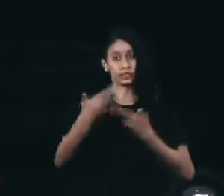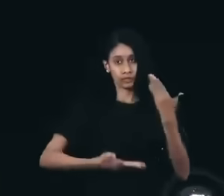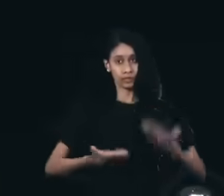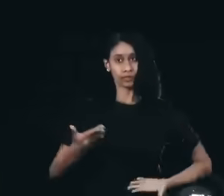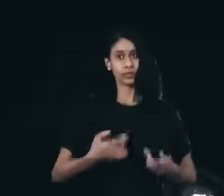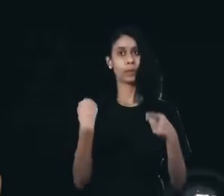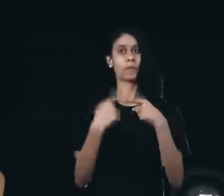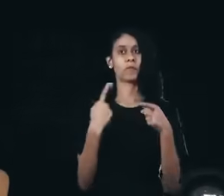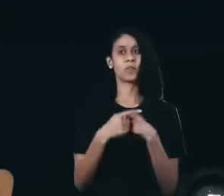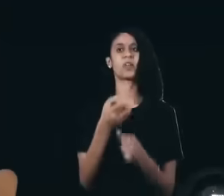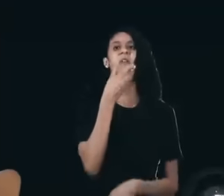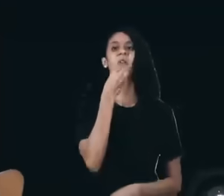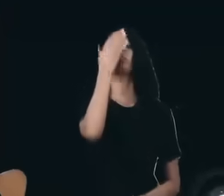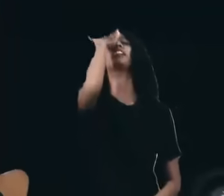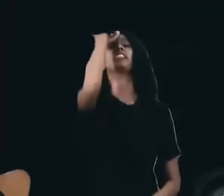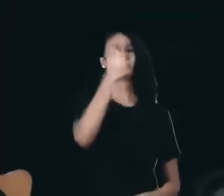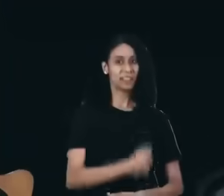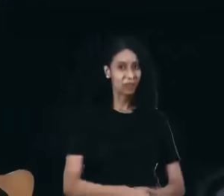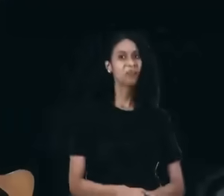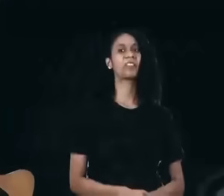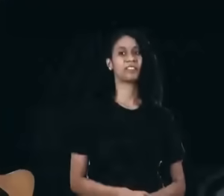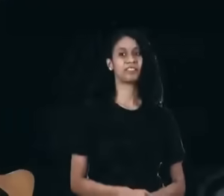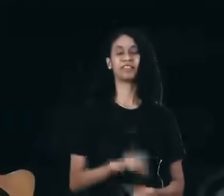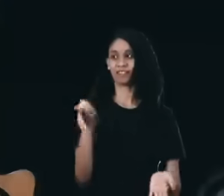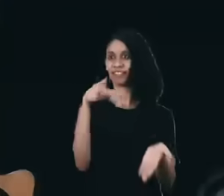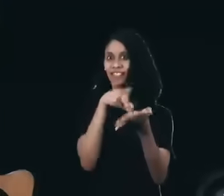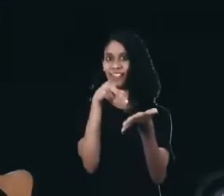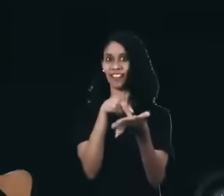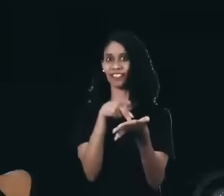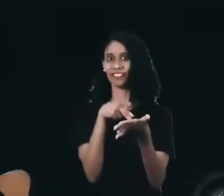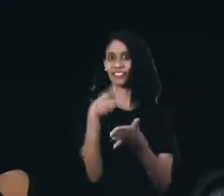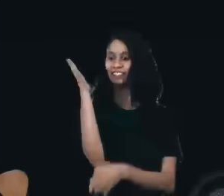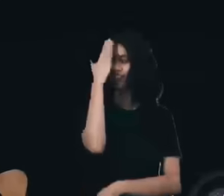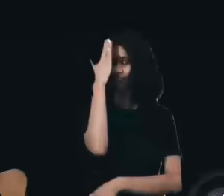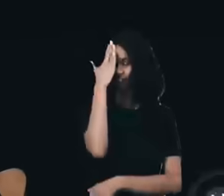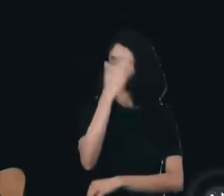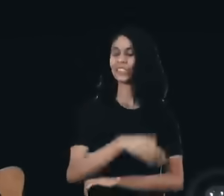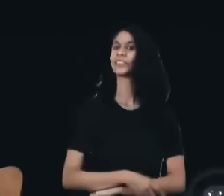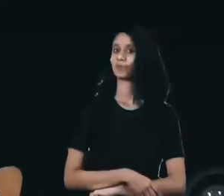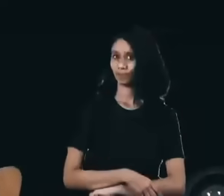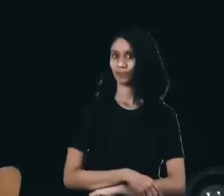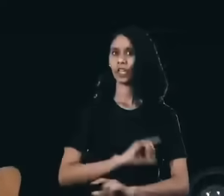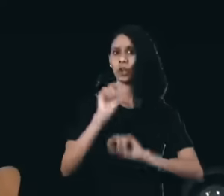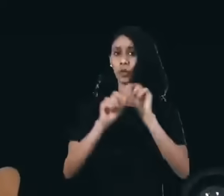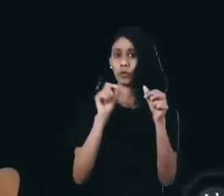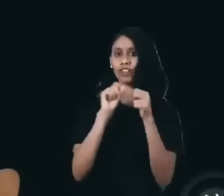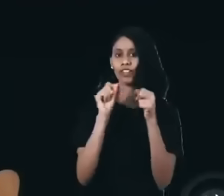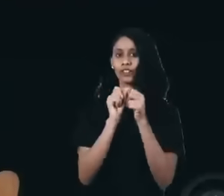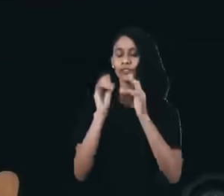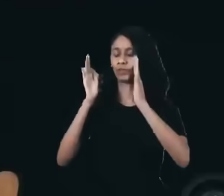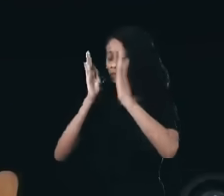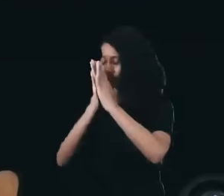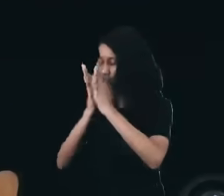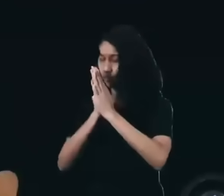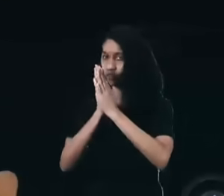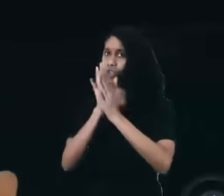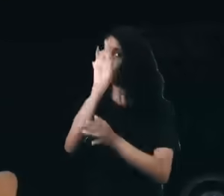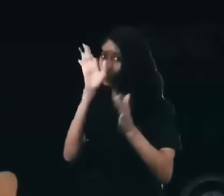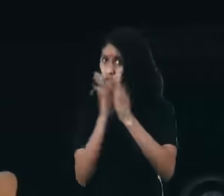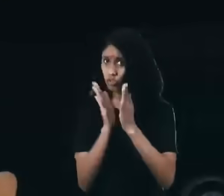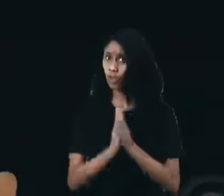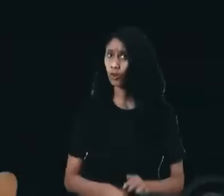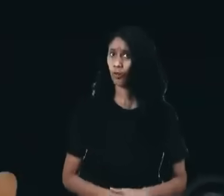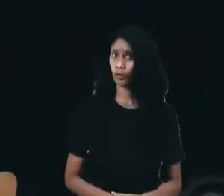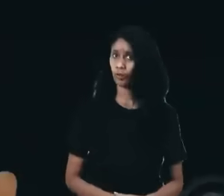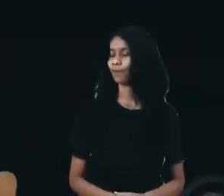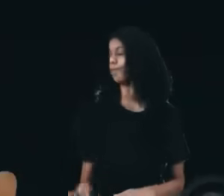o camarada era sabido. Era ou não era, gente? O bicho era entendido. O que foi que ele fez? Ele orou. Mas ele só orou,